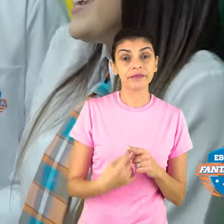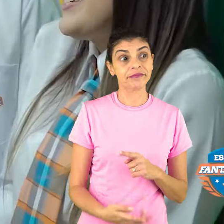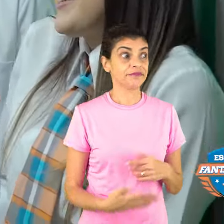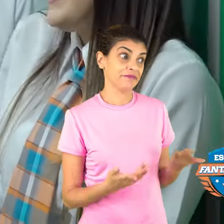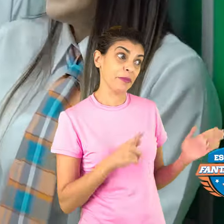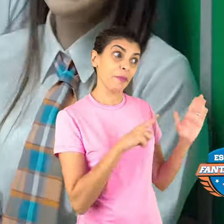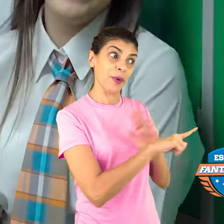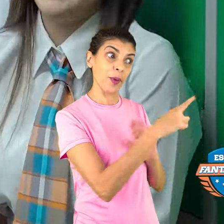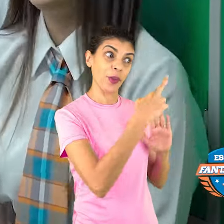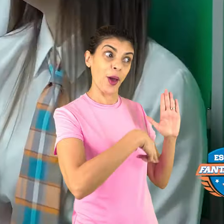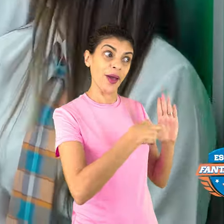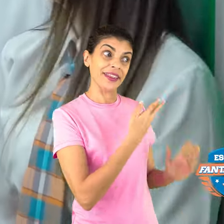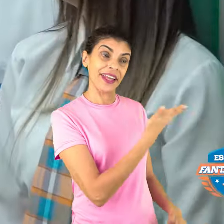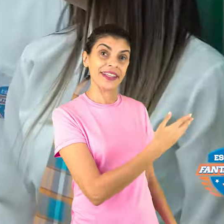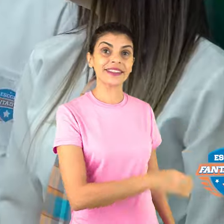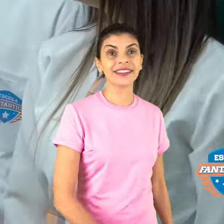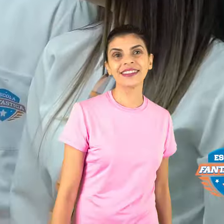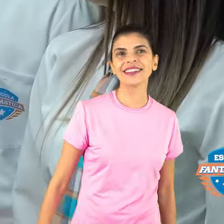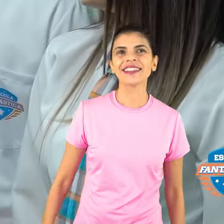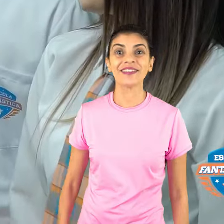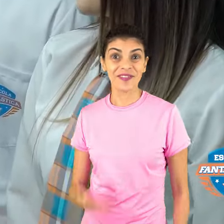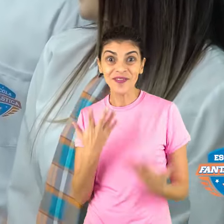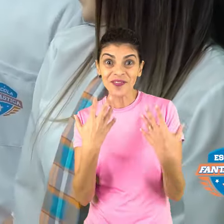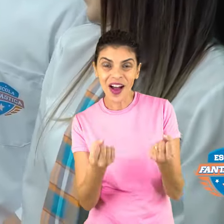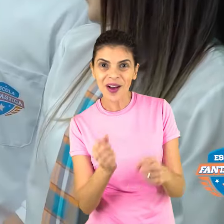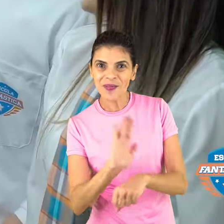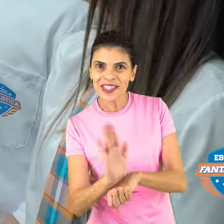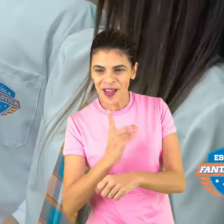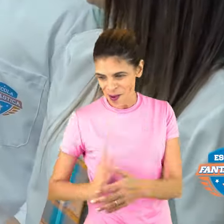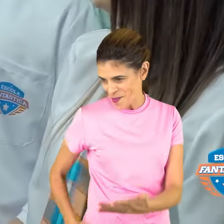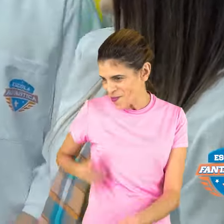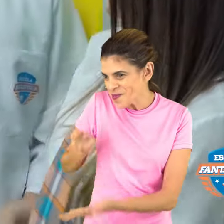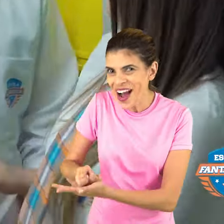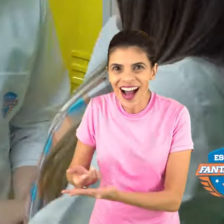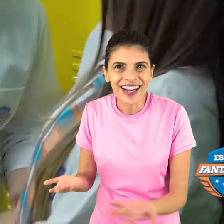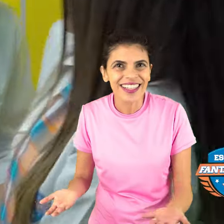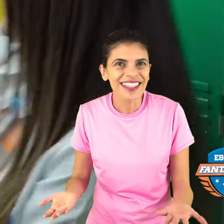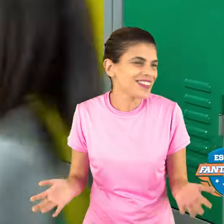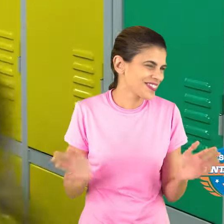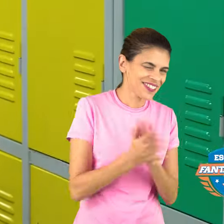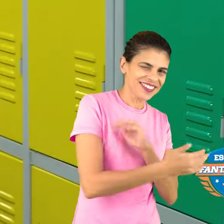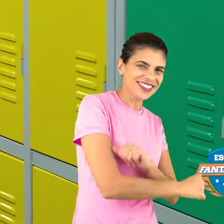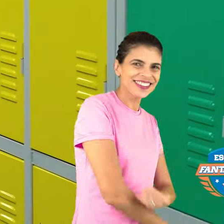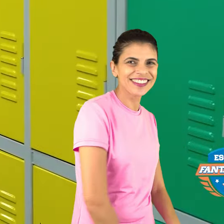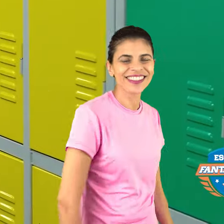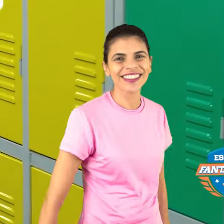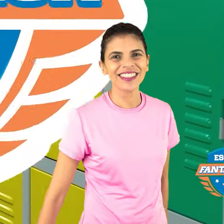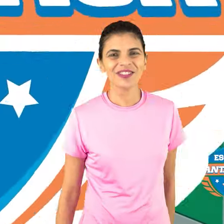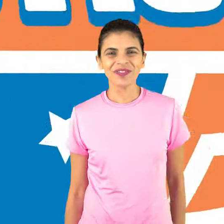pro roteirista. Aí, galera, vamos no cinema? Eu pago. Vamos.